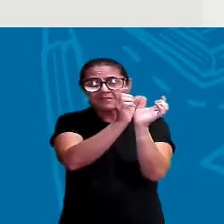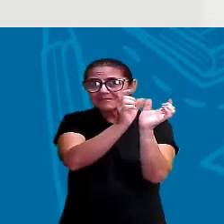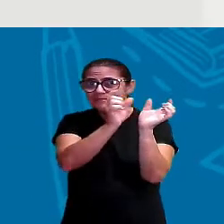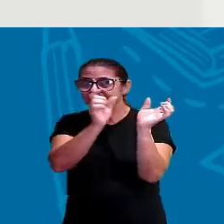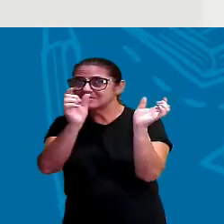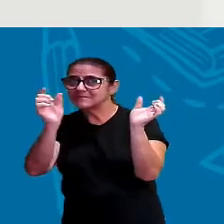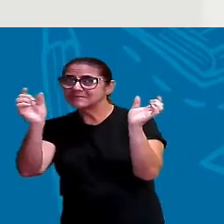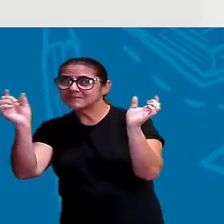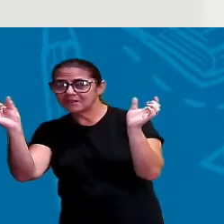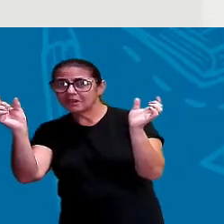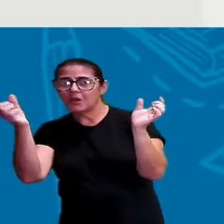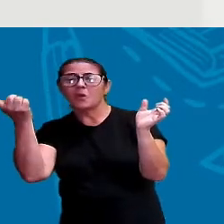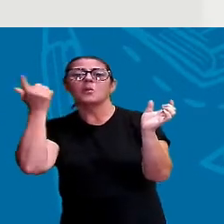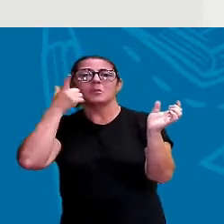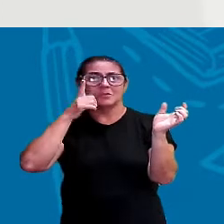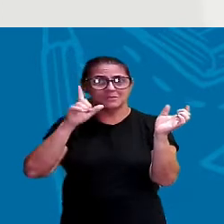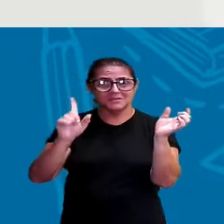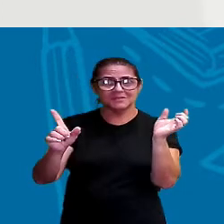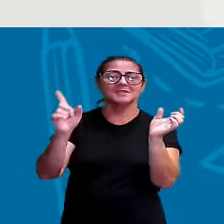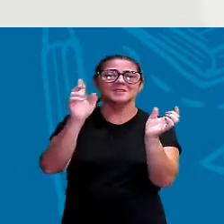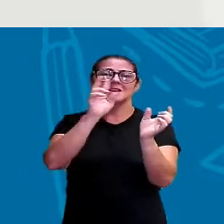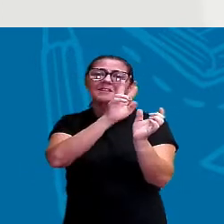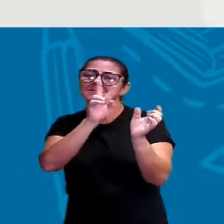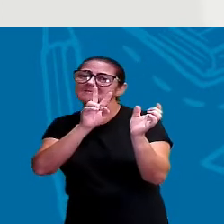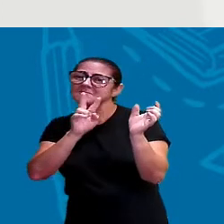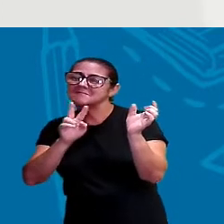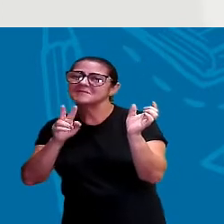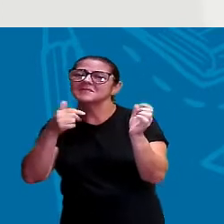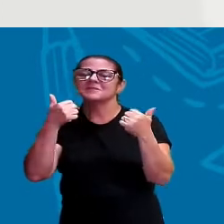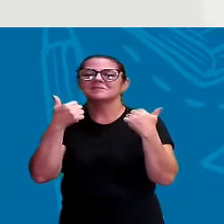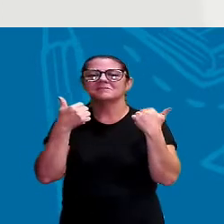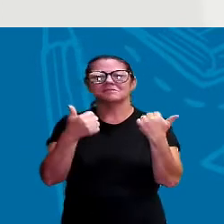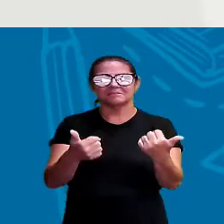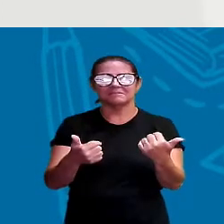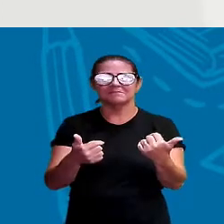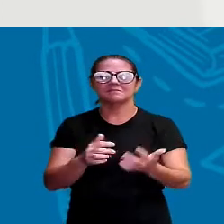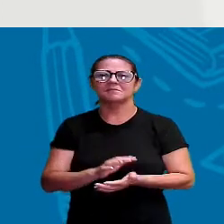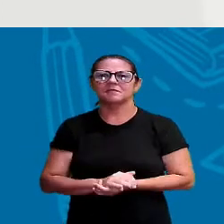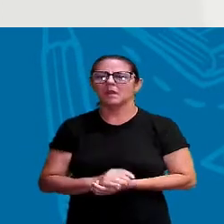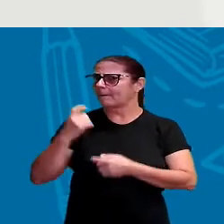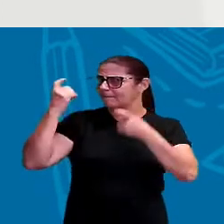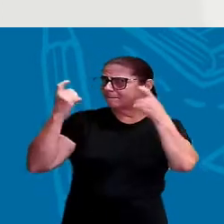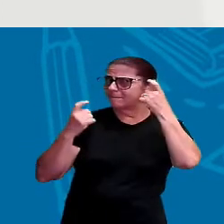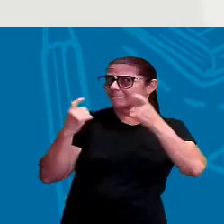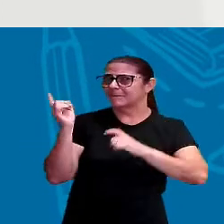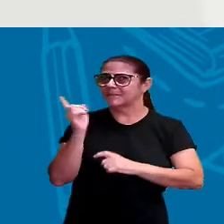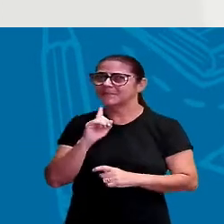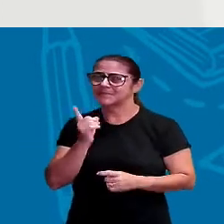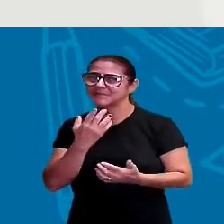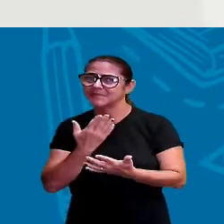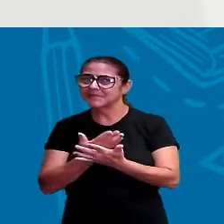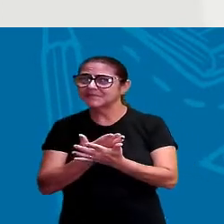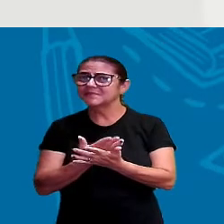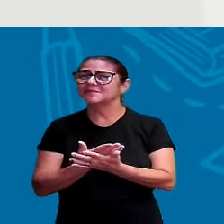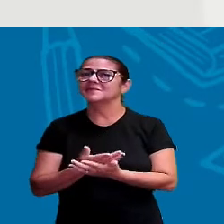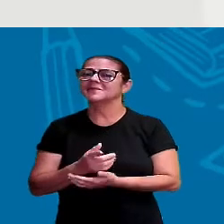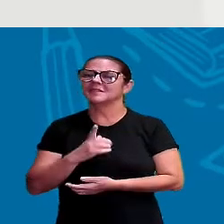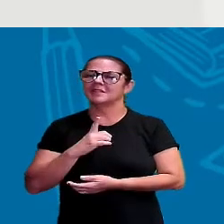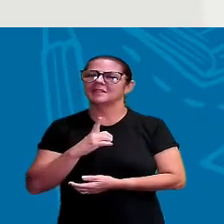você consegue fazer a leitura sem problema nenhum. Certo? Mas não fica preocupado não, porque também na nossa aula a gente tem sempre,